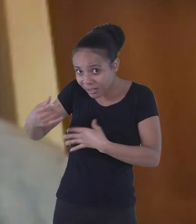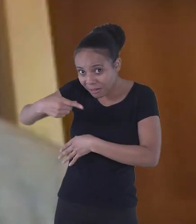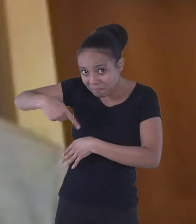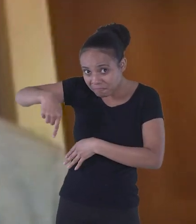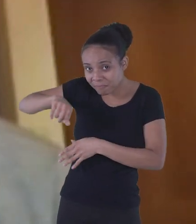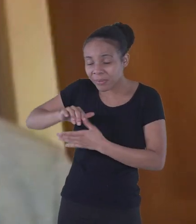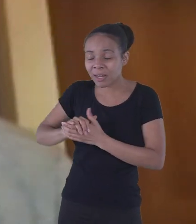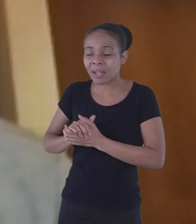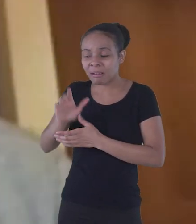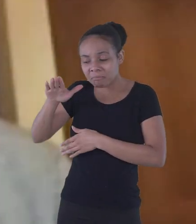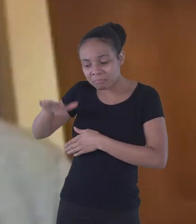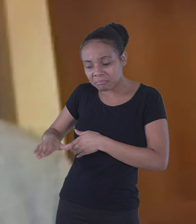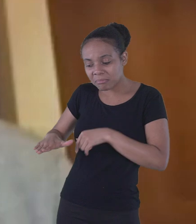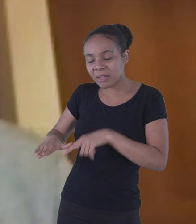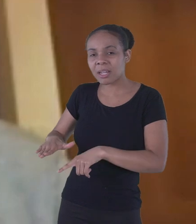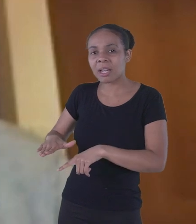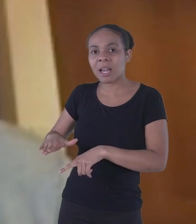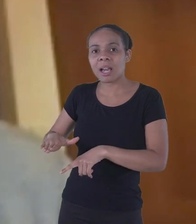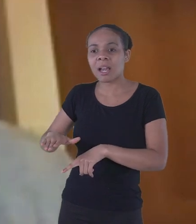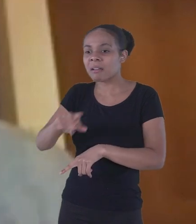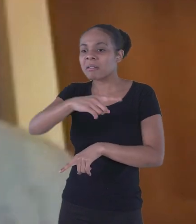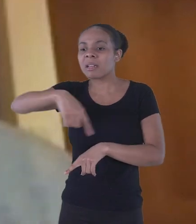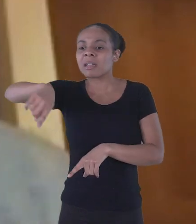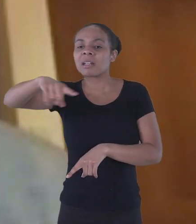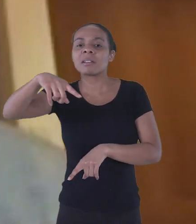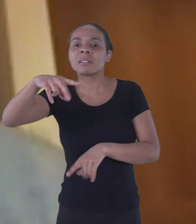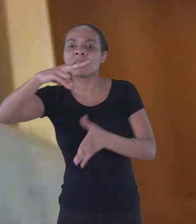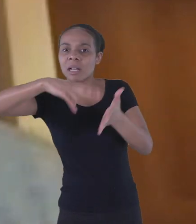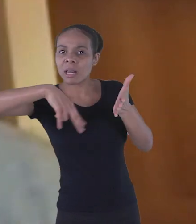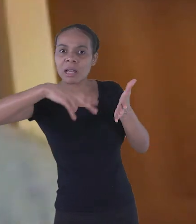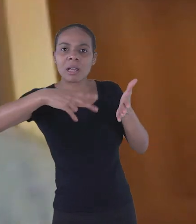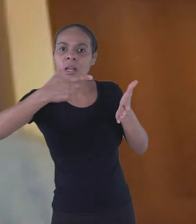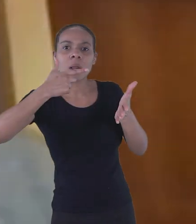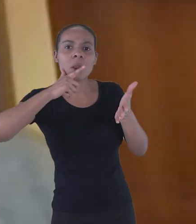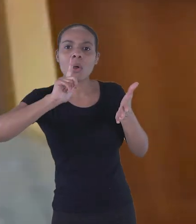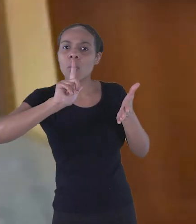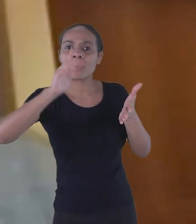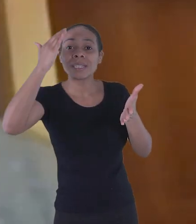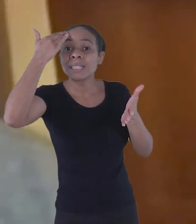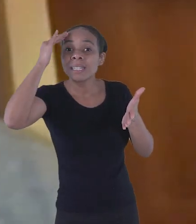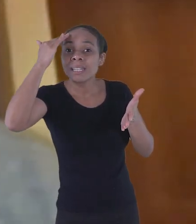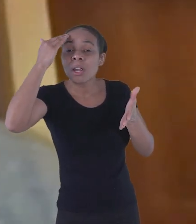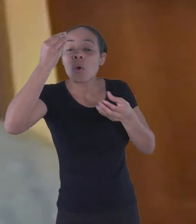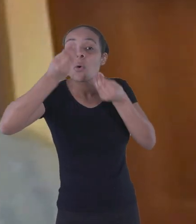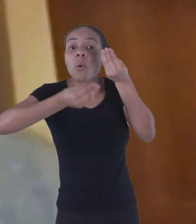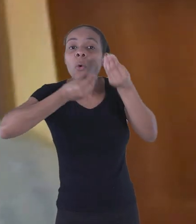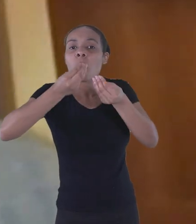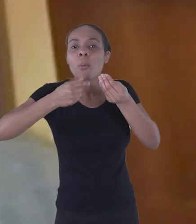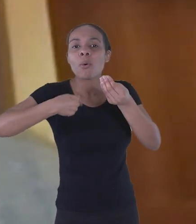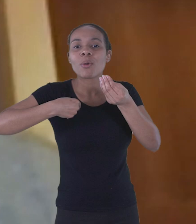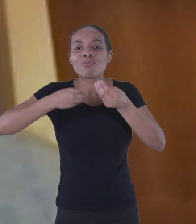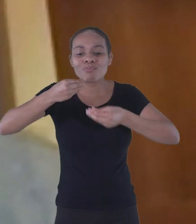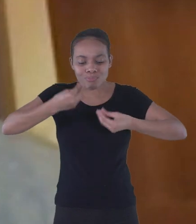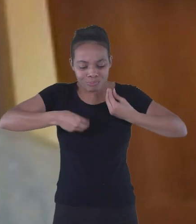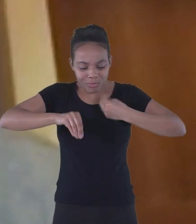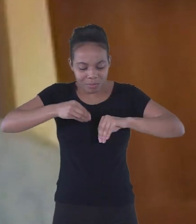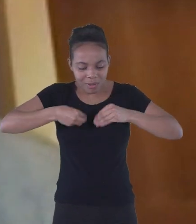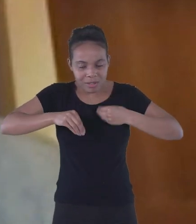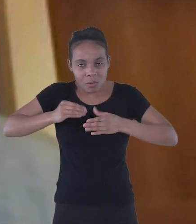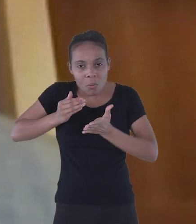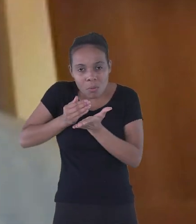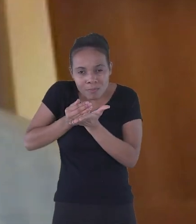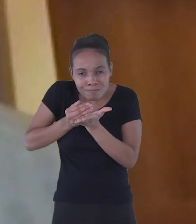a origem de uma arrogância que vai me levar para a depressão. Então, eu não atribuo a meus